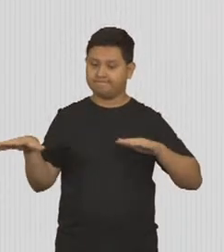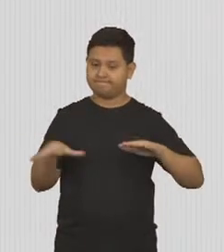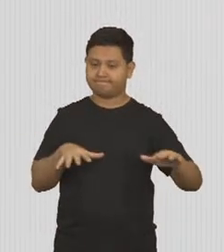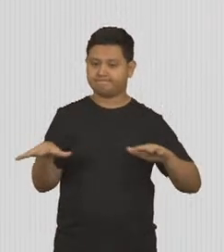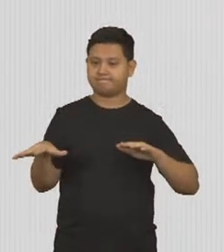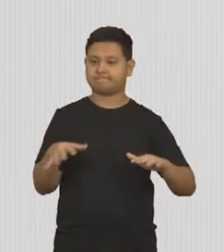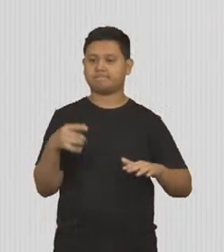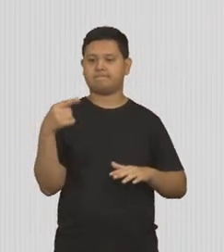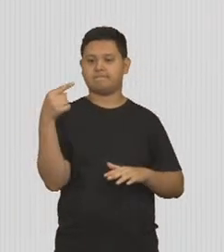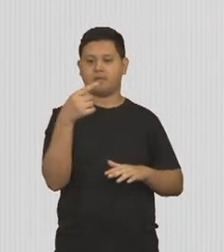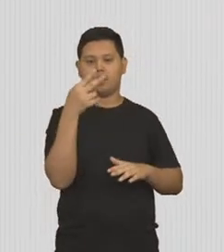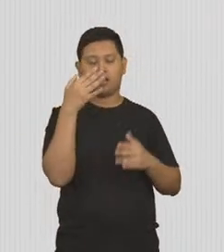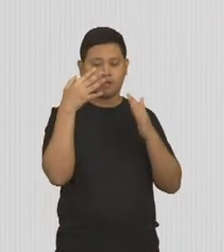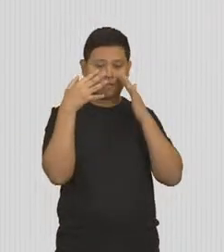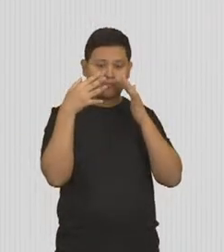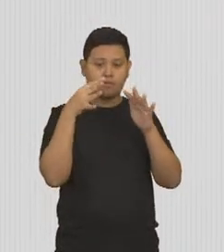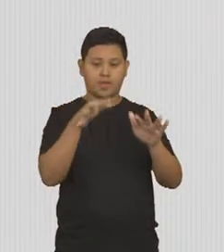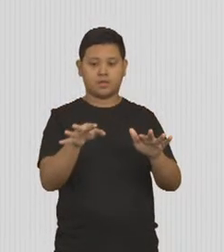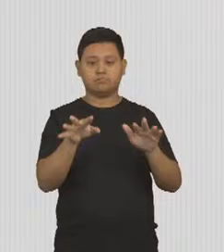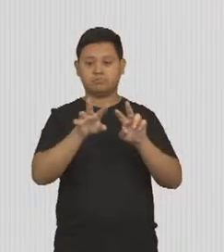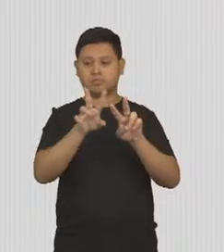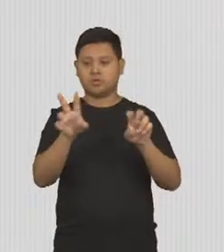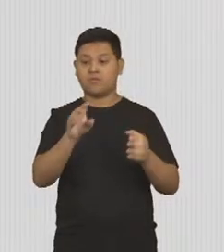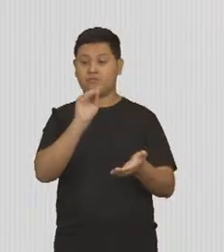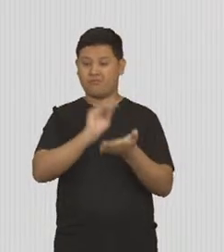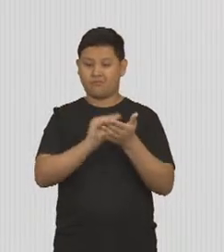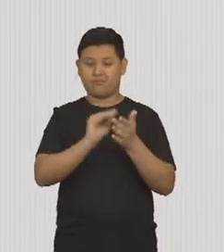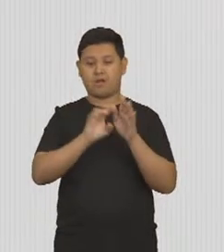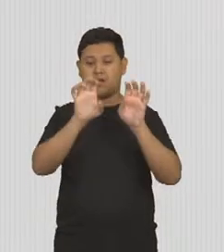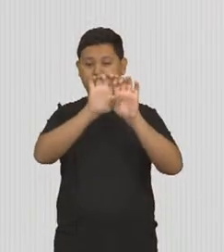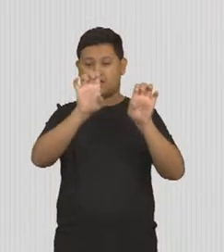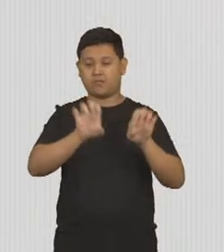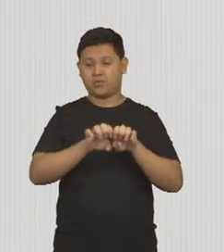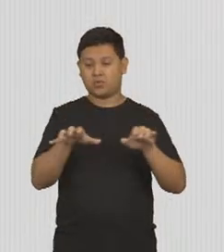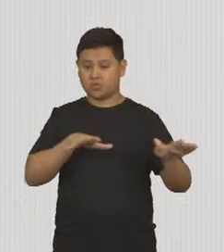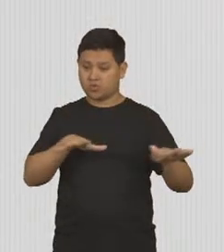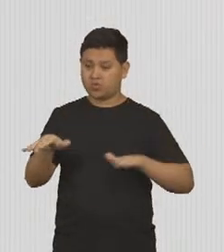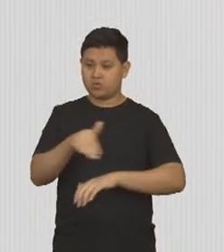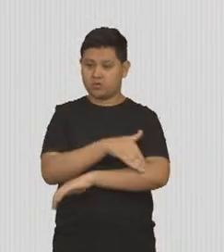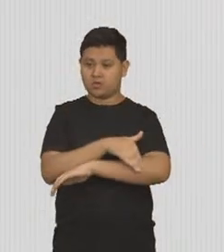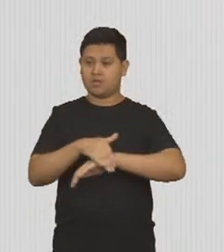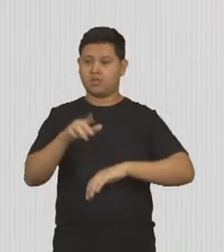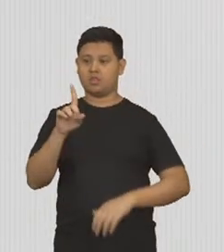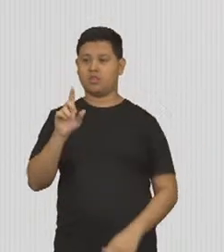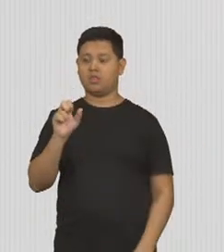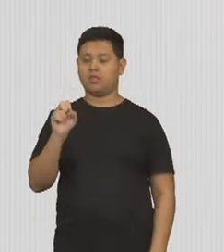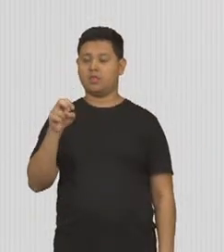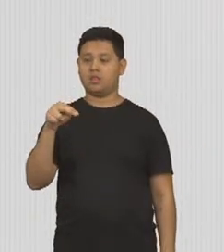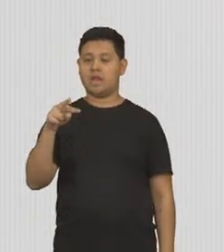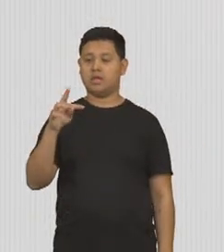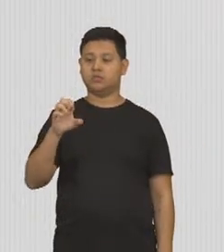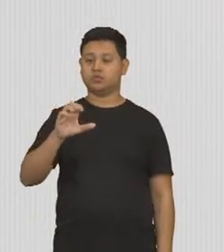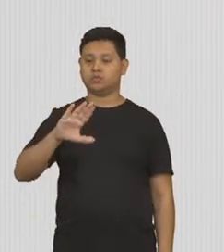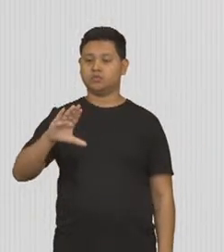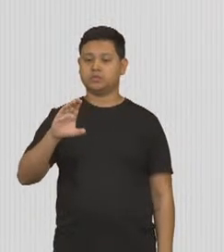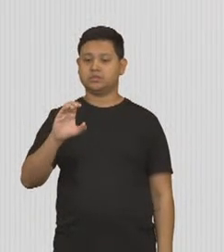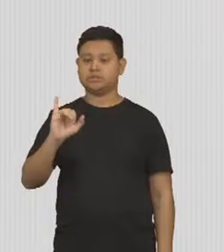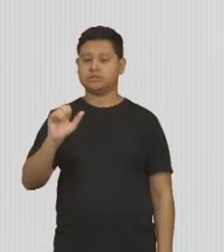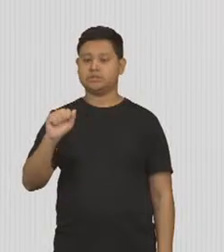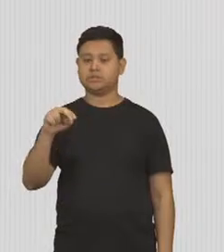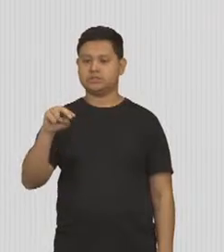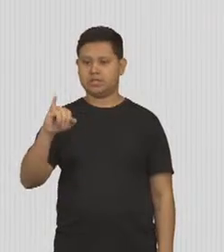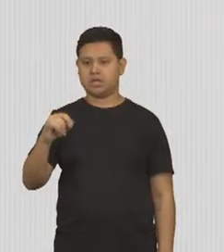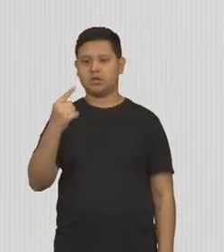Mobilidade, a gente chama atenção aí para falta de infraestrutura urbana na Avenida Dante Ciani, ali também no Jardim Santa